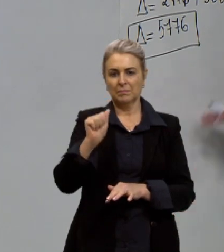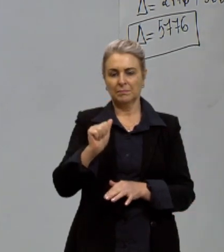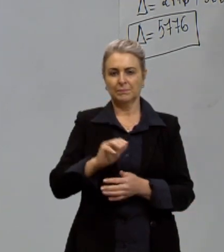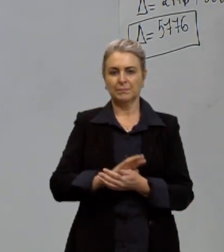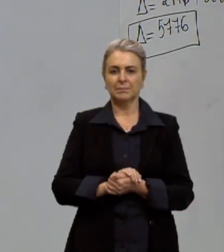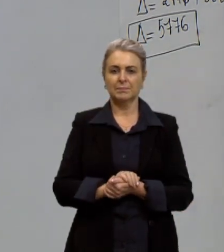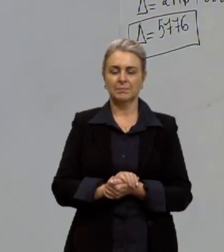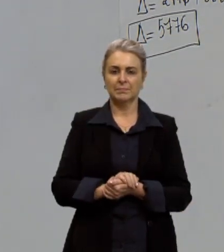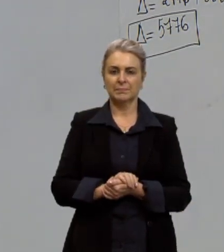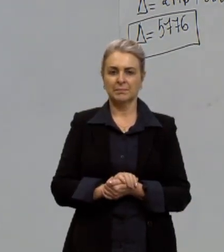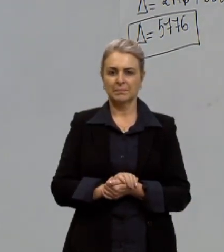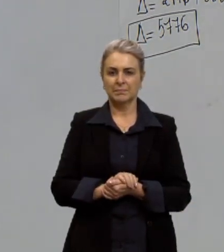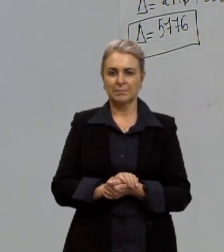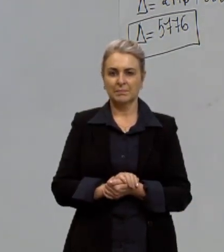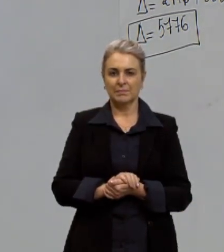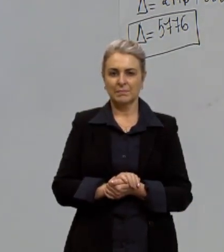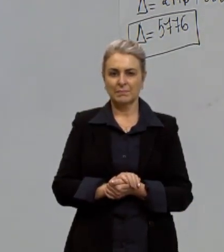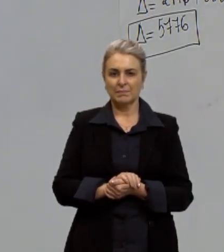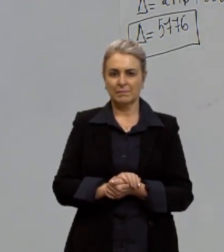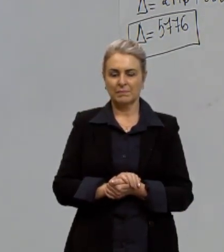Não, né? Fazer aqui do ladinho, então.